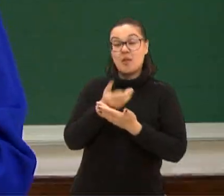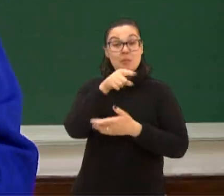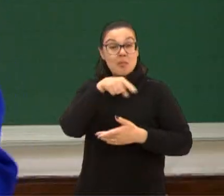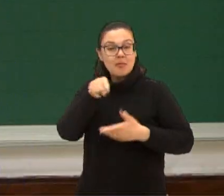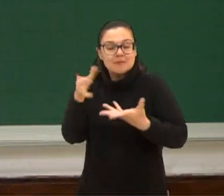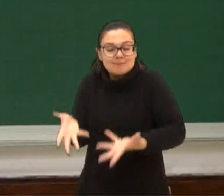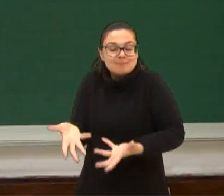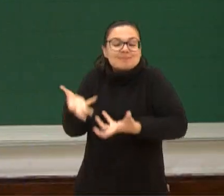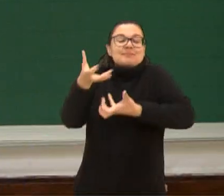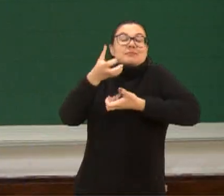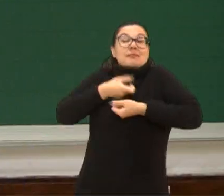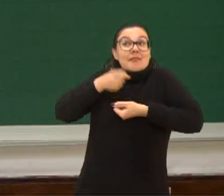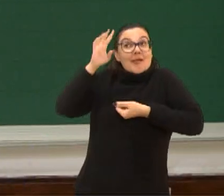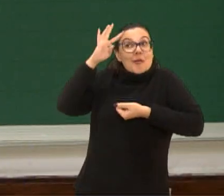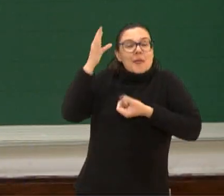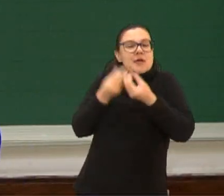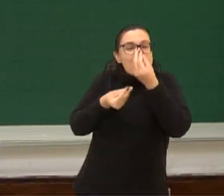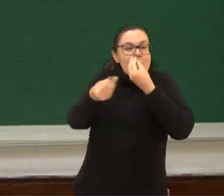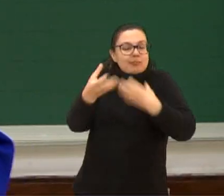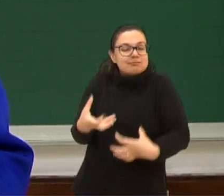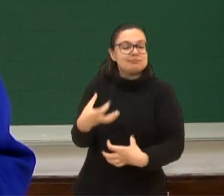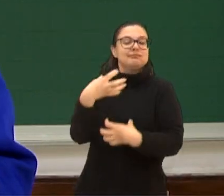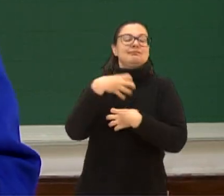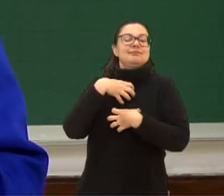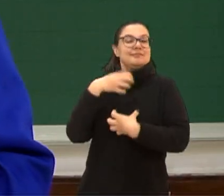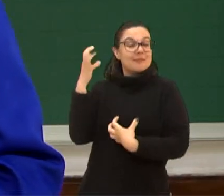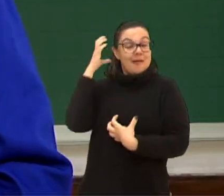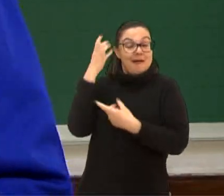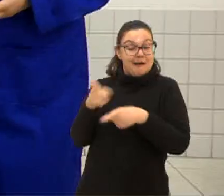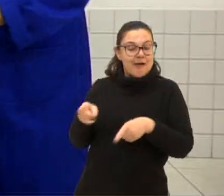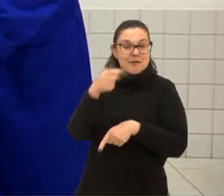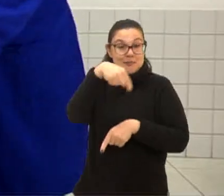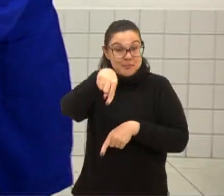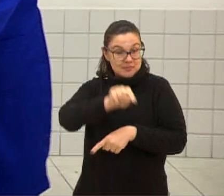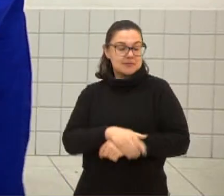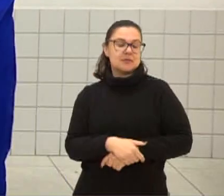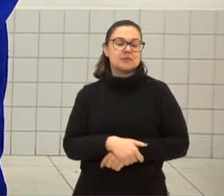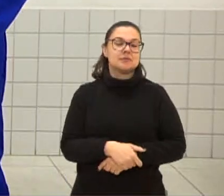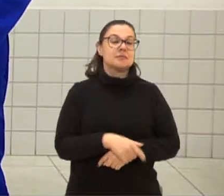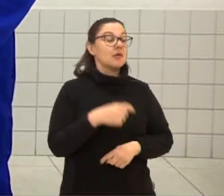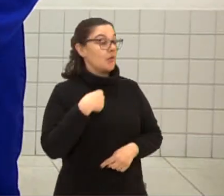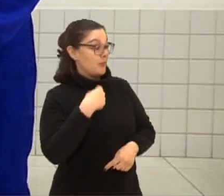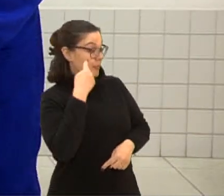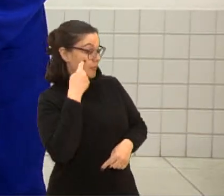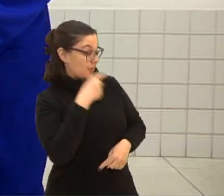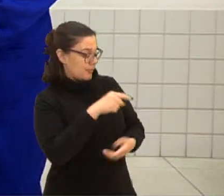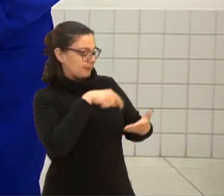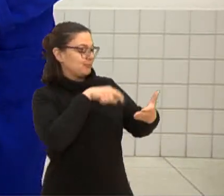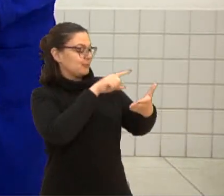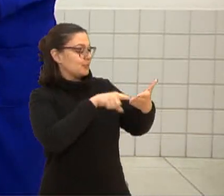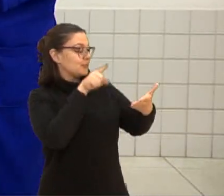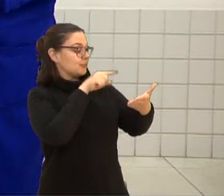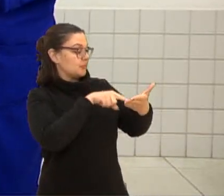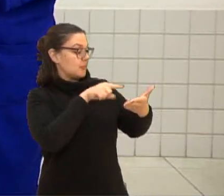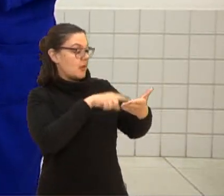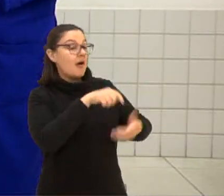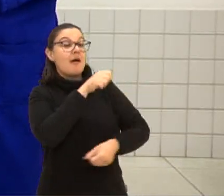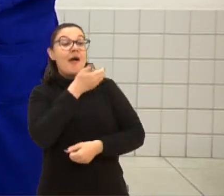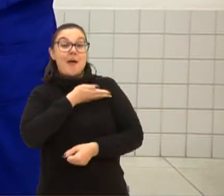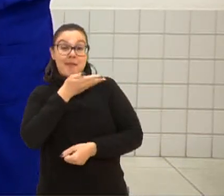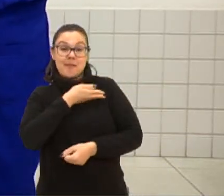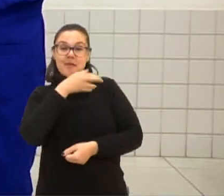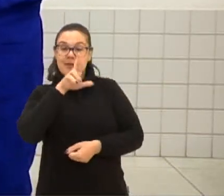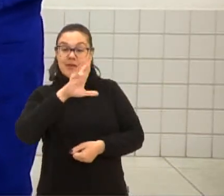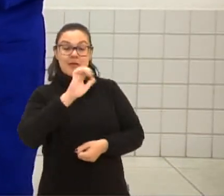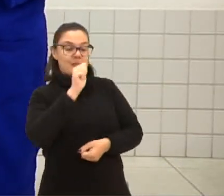tentar trazer esse imaginário da rádio para vocês, né? Gente, eu estou olhando aqui no meu celular e o nosso amigo Rian de novo,